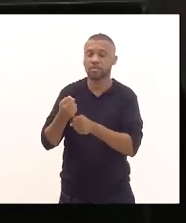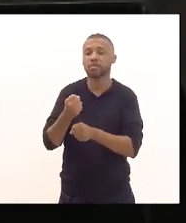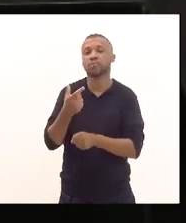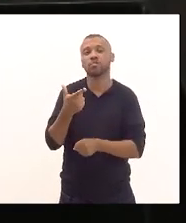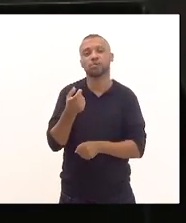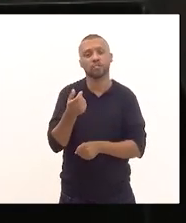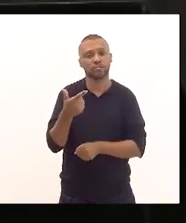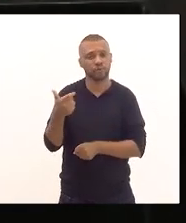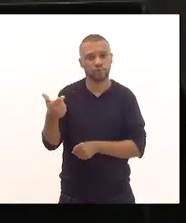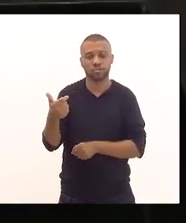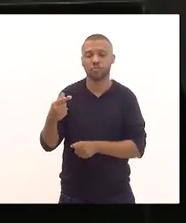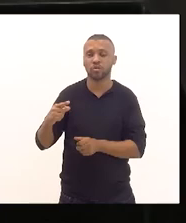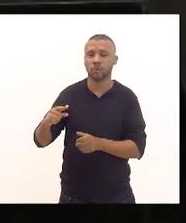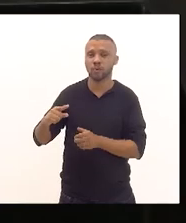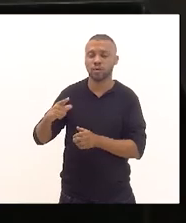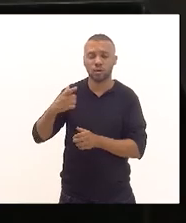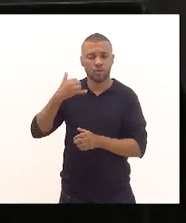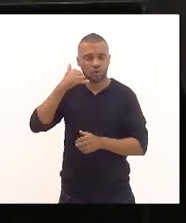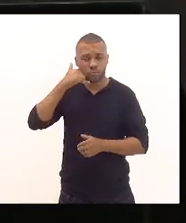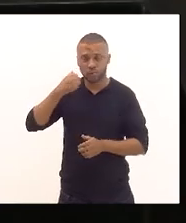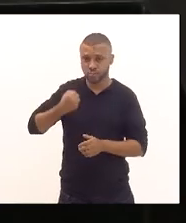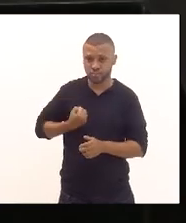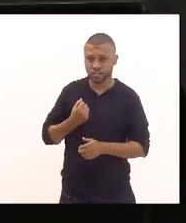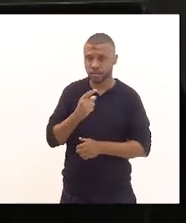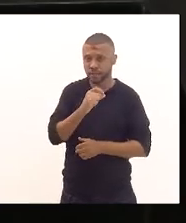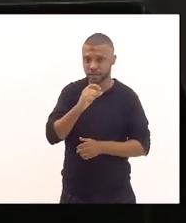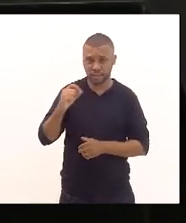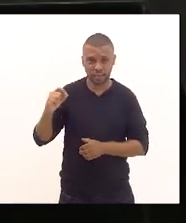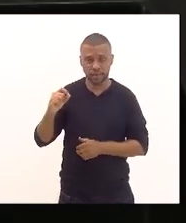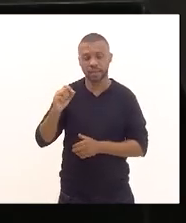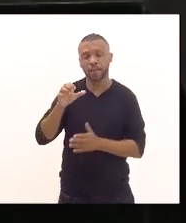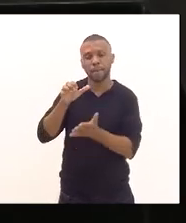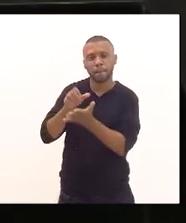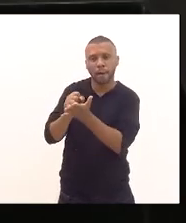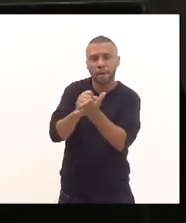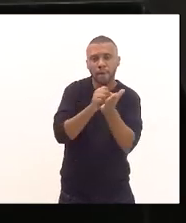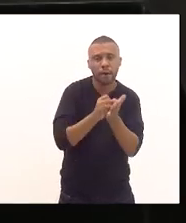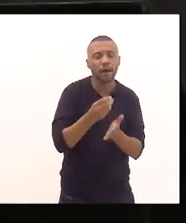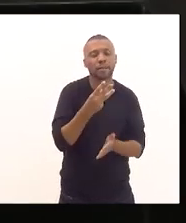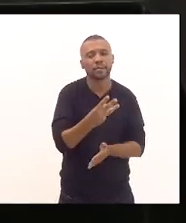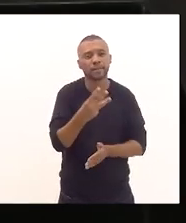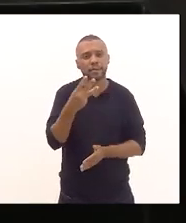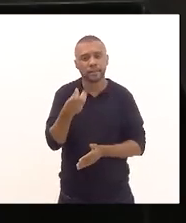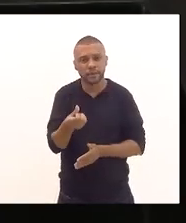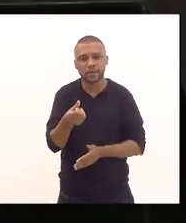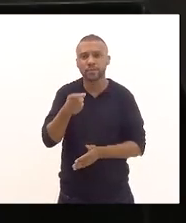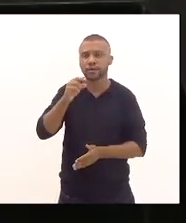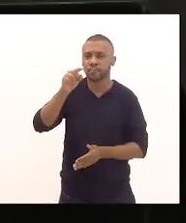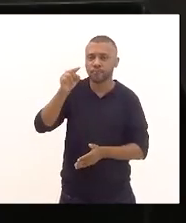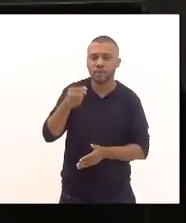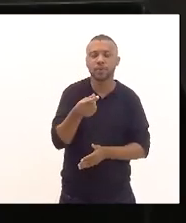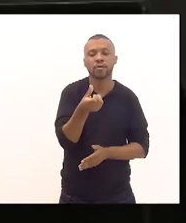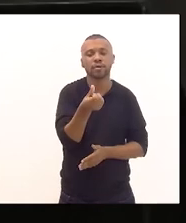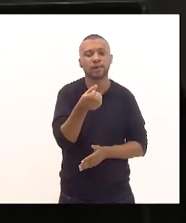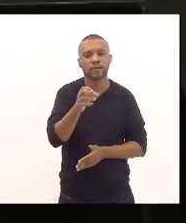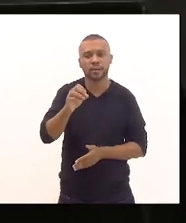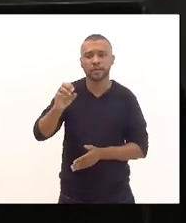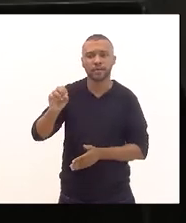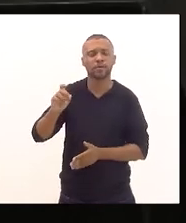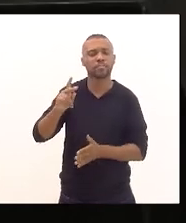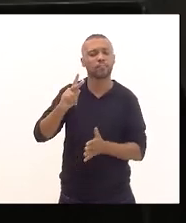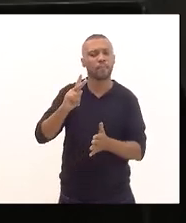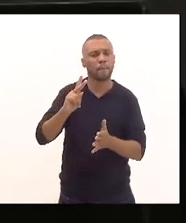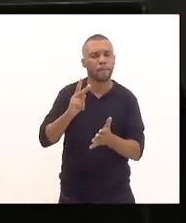o disque 100 já registrava mais de 33 mil e 600 casos de violações de direitos humanos